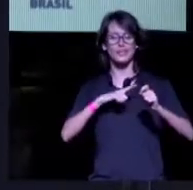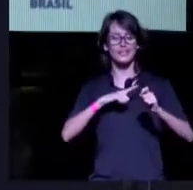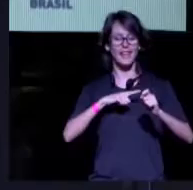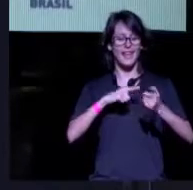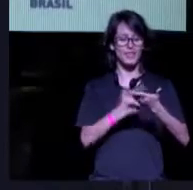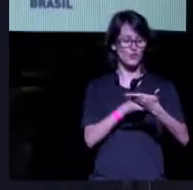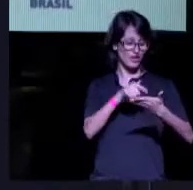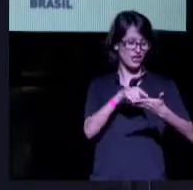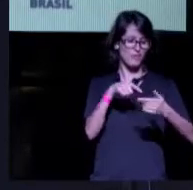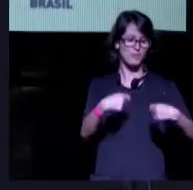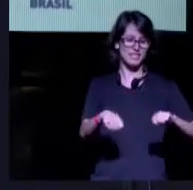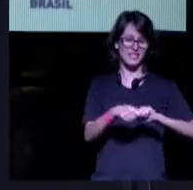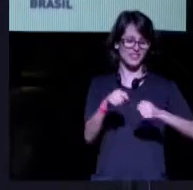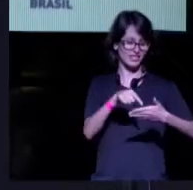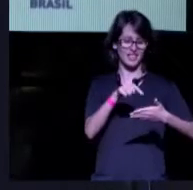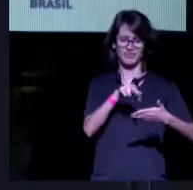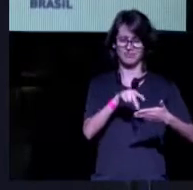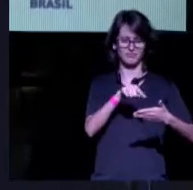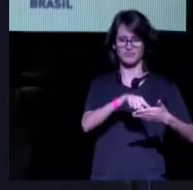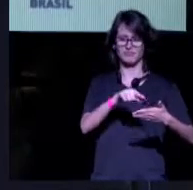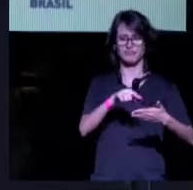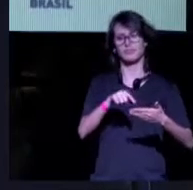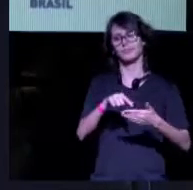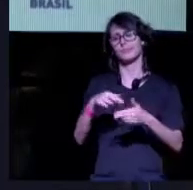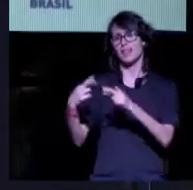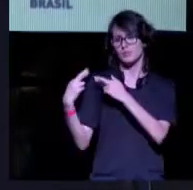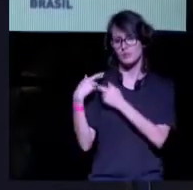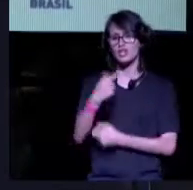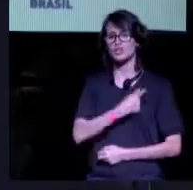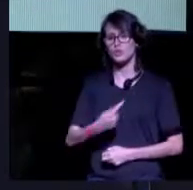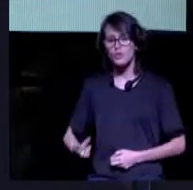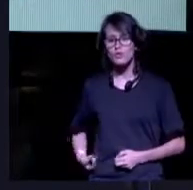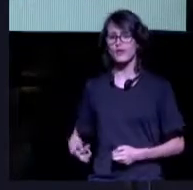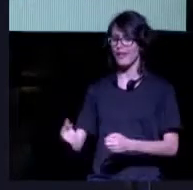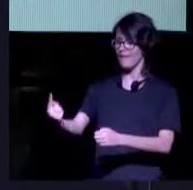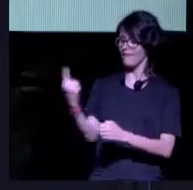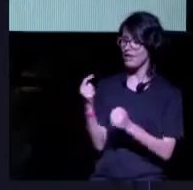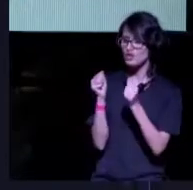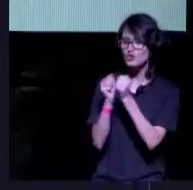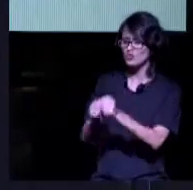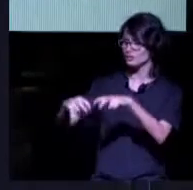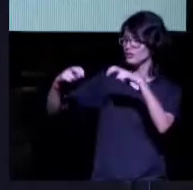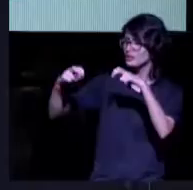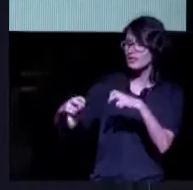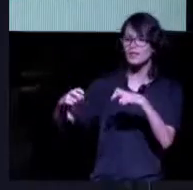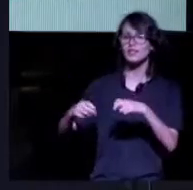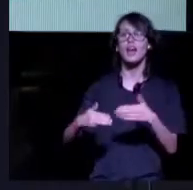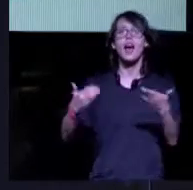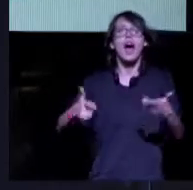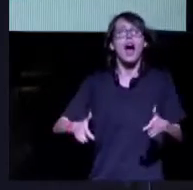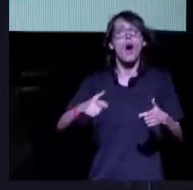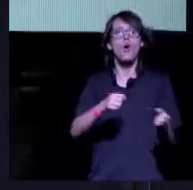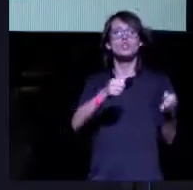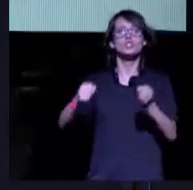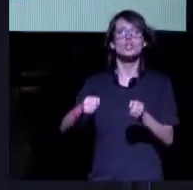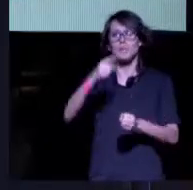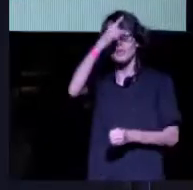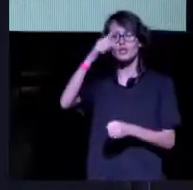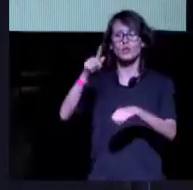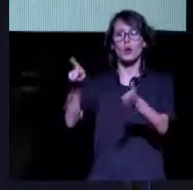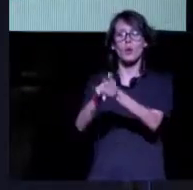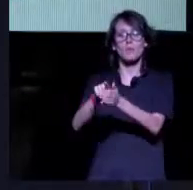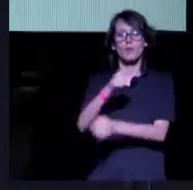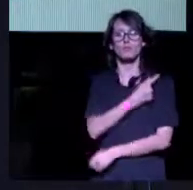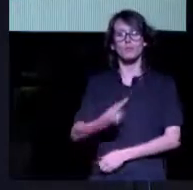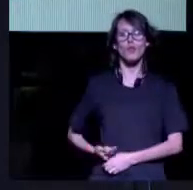fazer eu acho que então pra mim o papel do governo hoje é chega junto governo aceita que tadeu poder público aqui agora pra falar